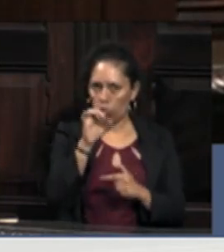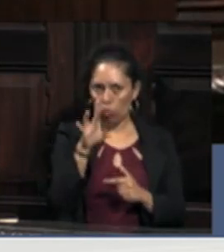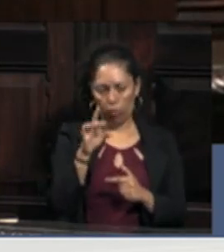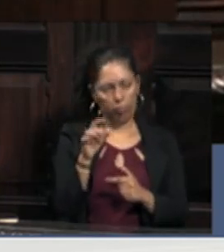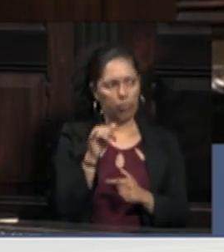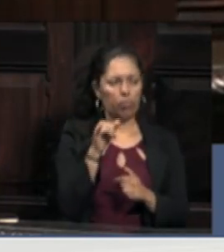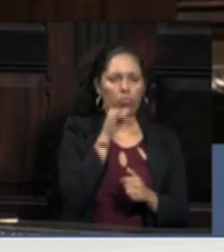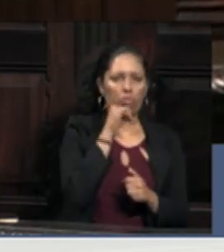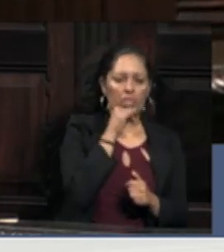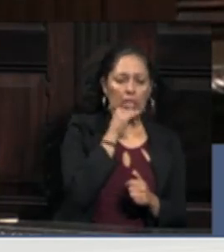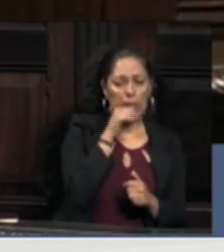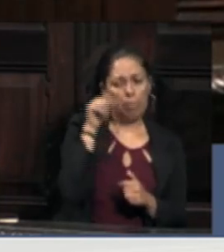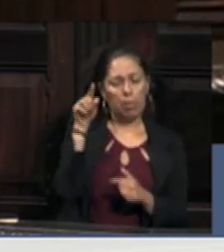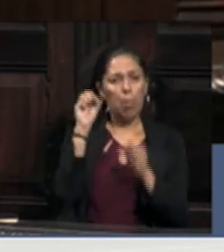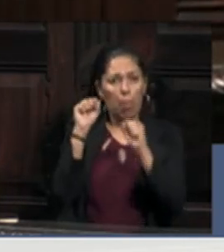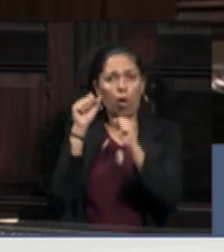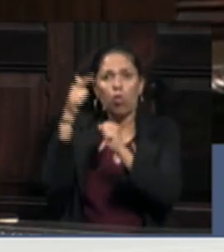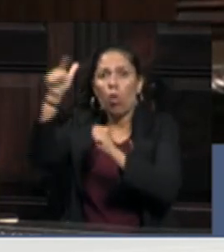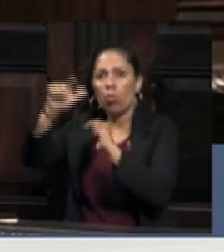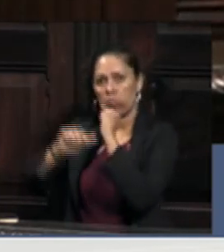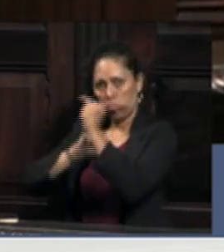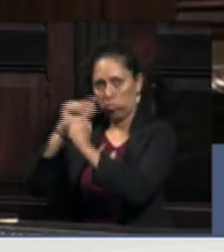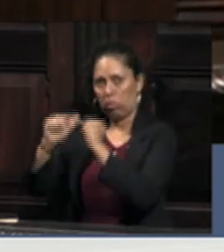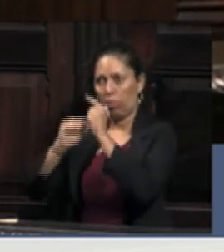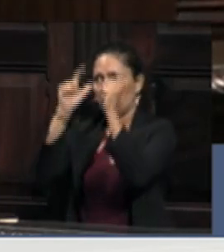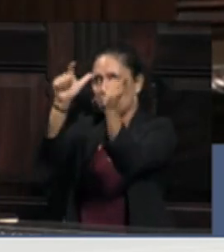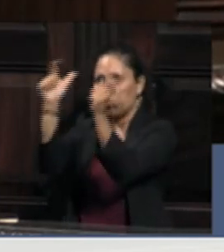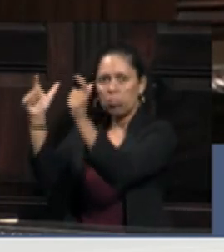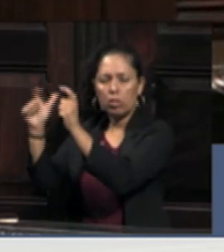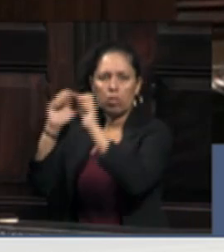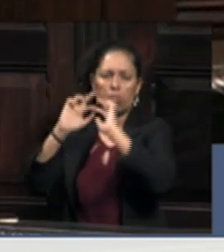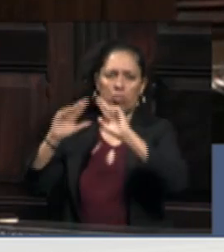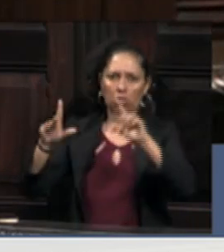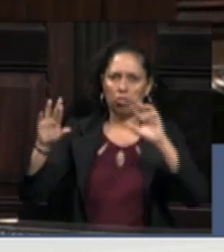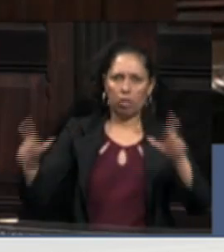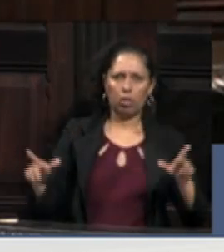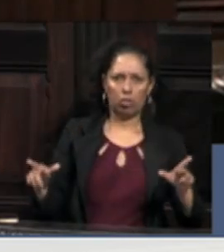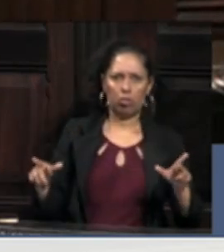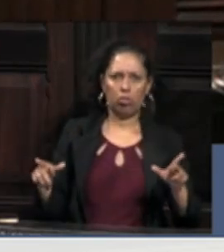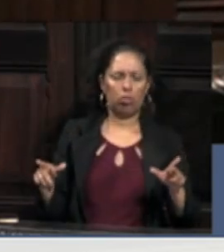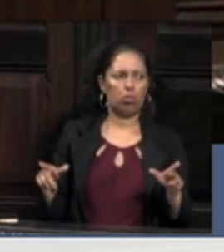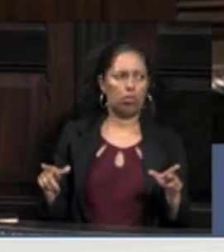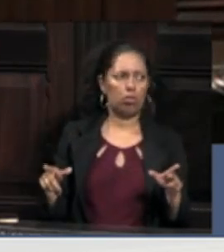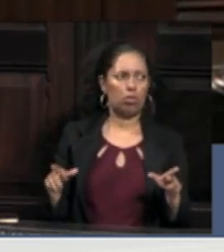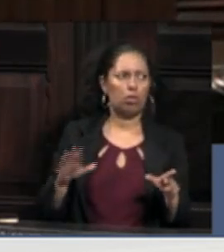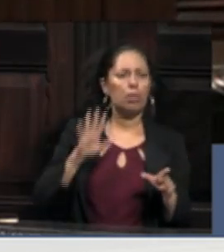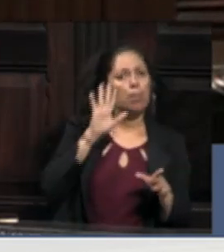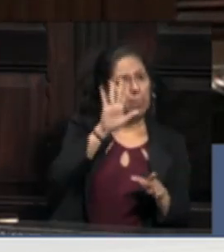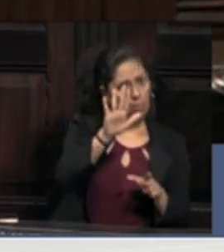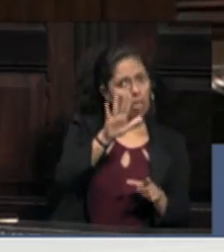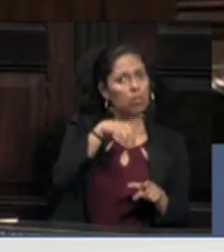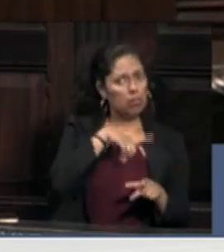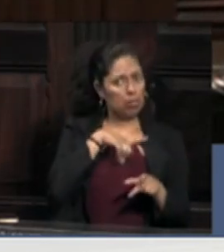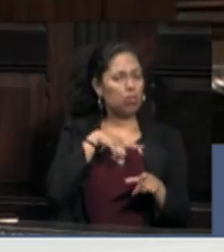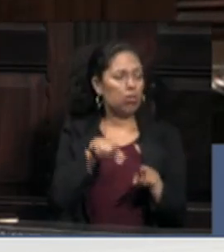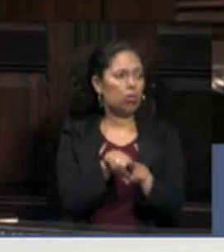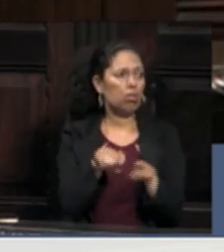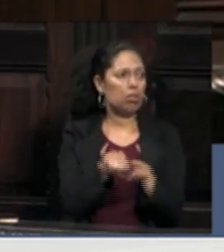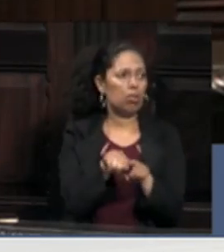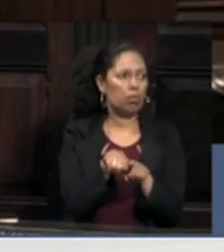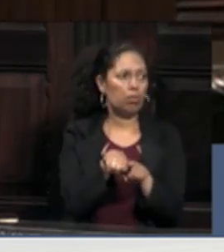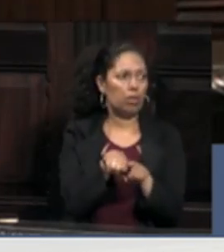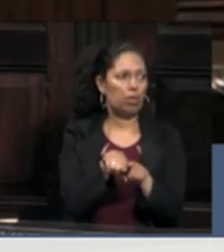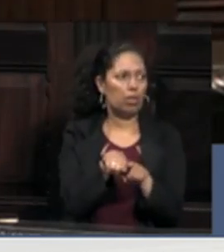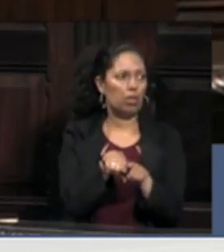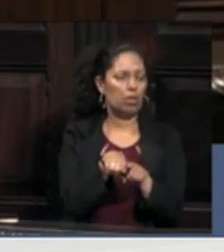um outro vínculo empregatício, não é? Em outra instituição. Mas acontece também, e é cada